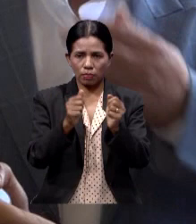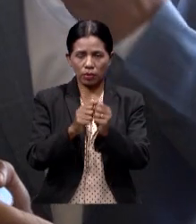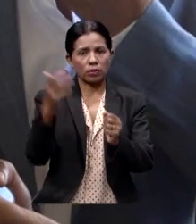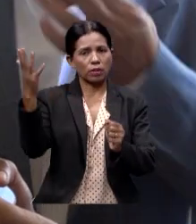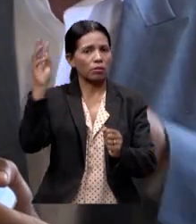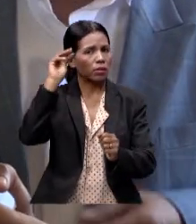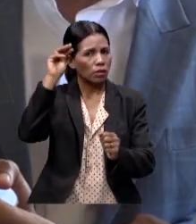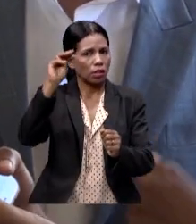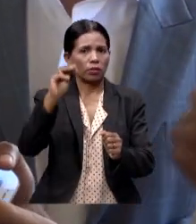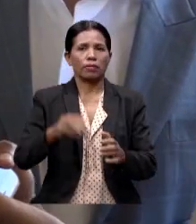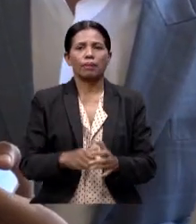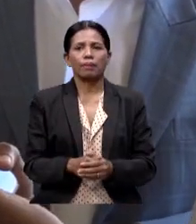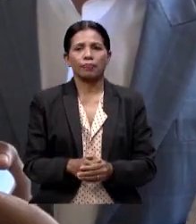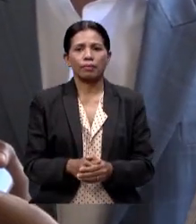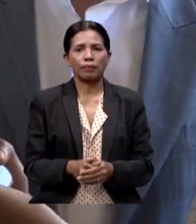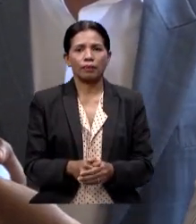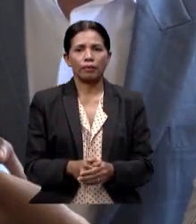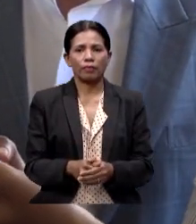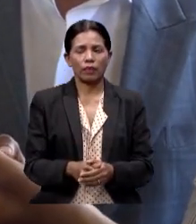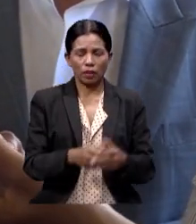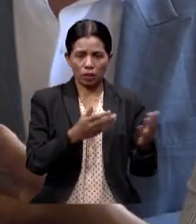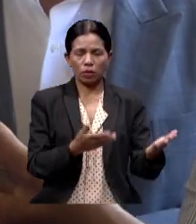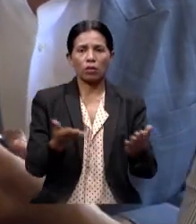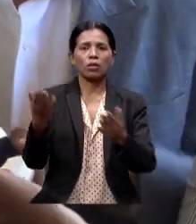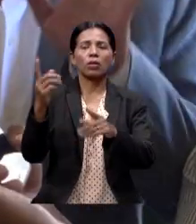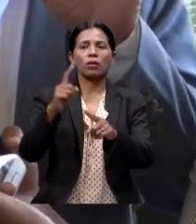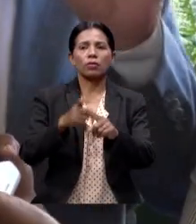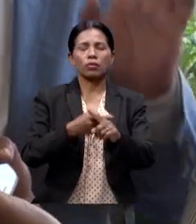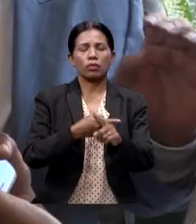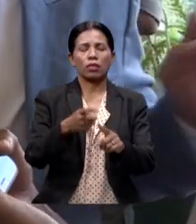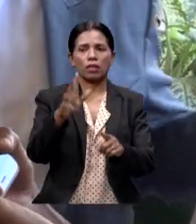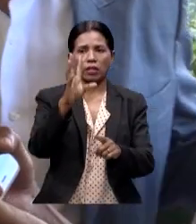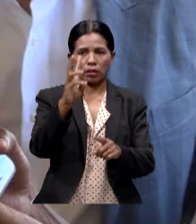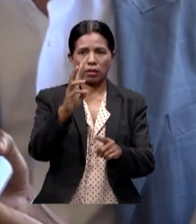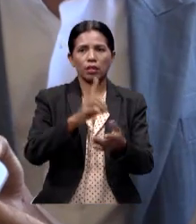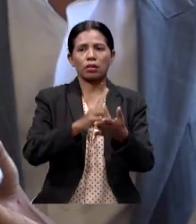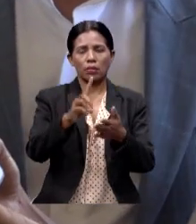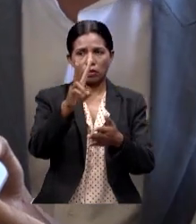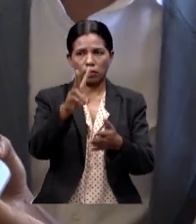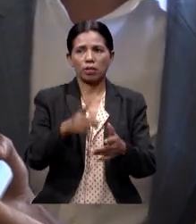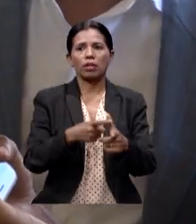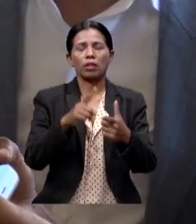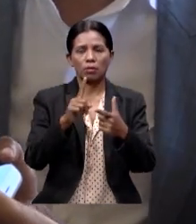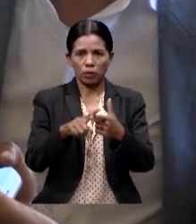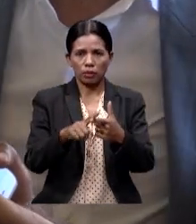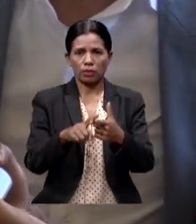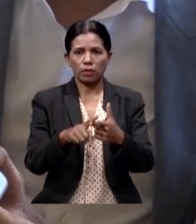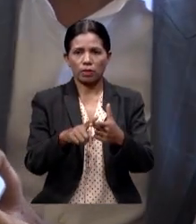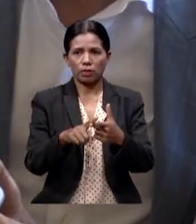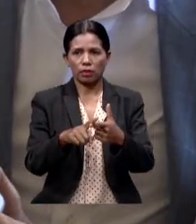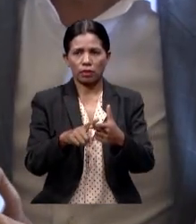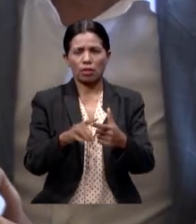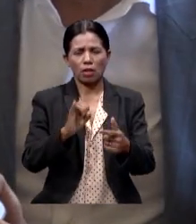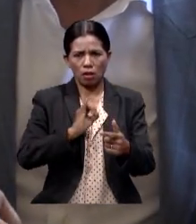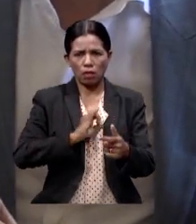né? Né? Né? Belori, Fulambalo, né? Lá, pronto. Semana Roma, né? Depois, mas quando